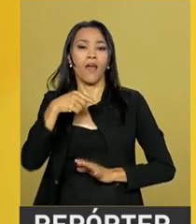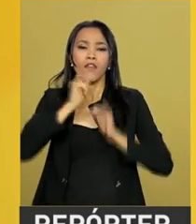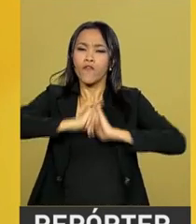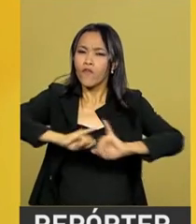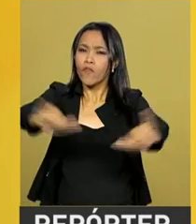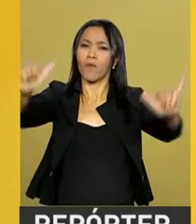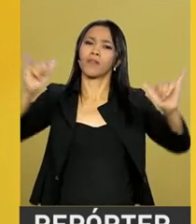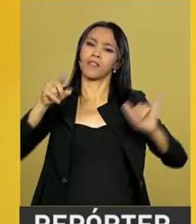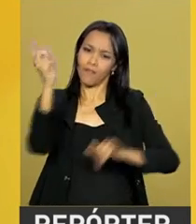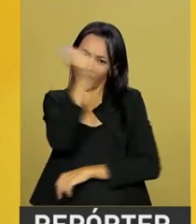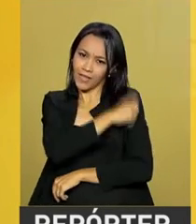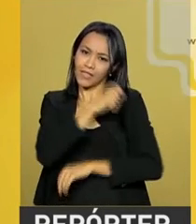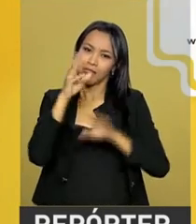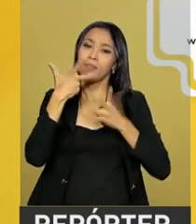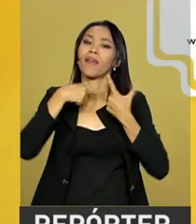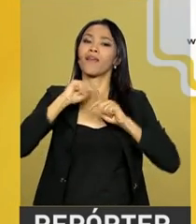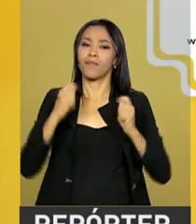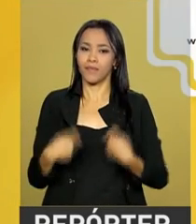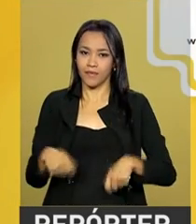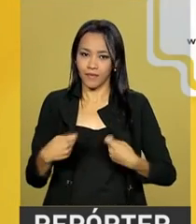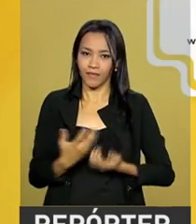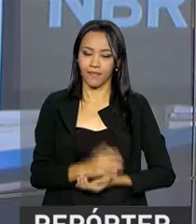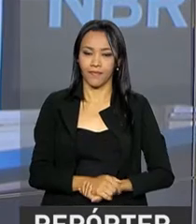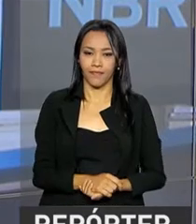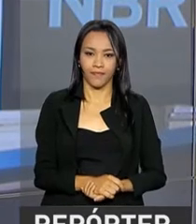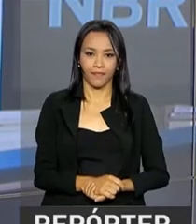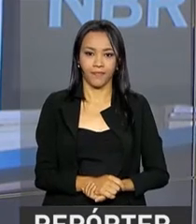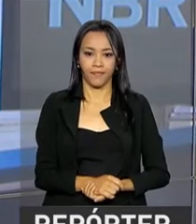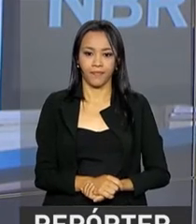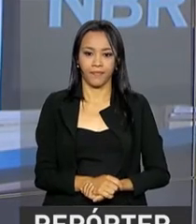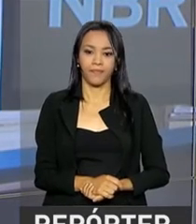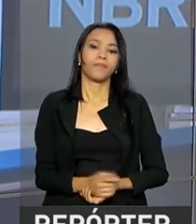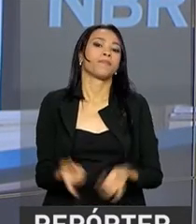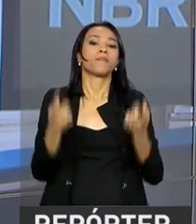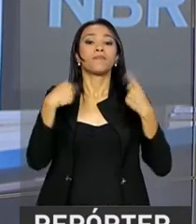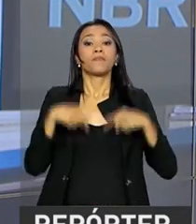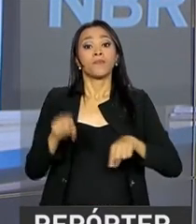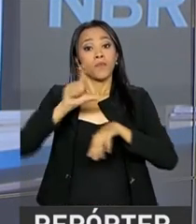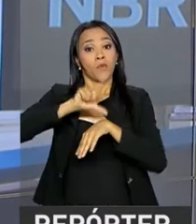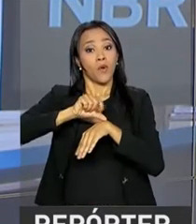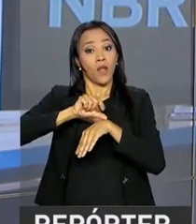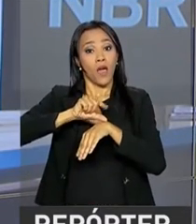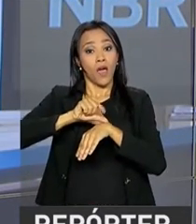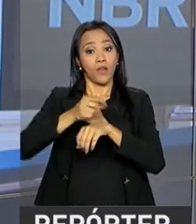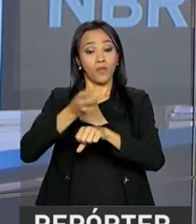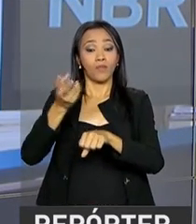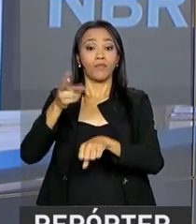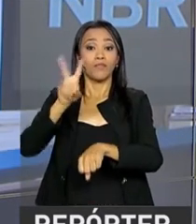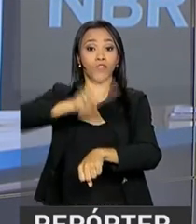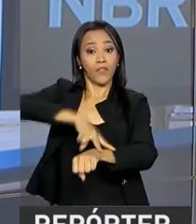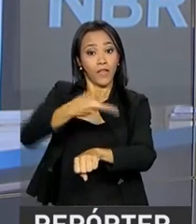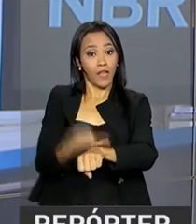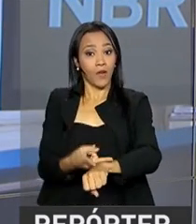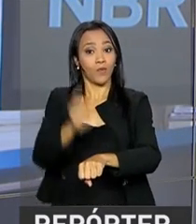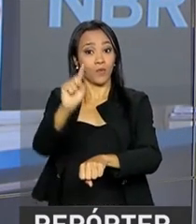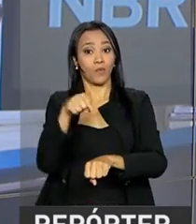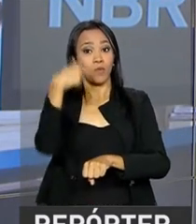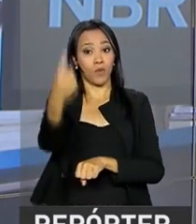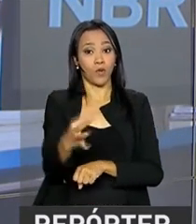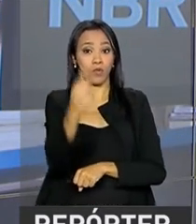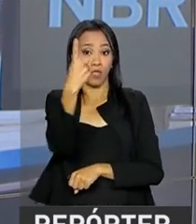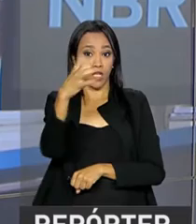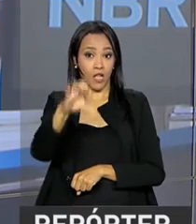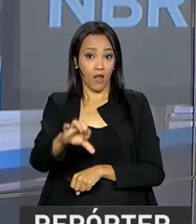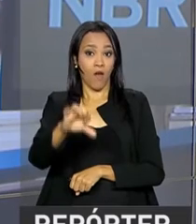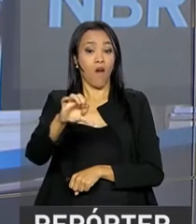todos a vacina para quem precisa e olha o horário de verão termina no próximo domingo dia 19 quando